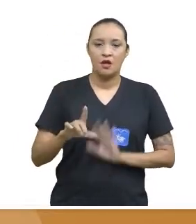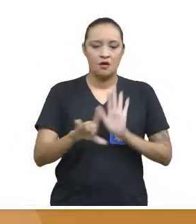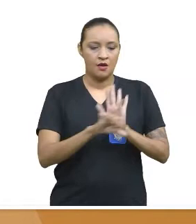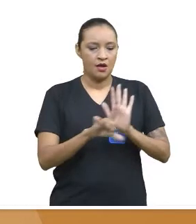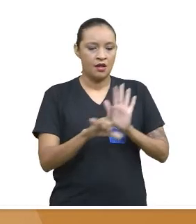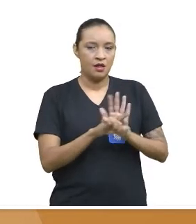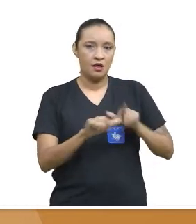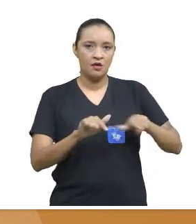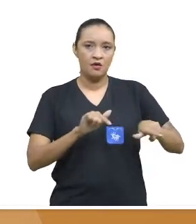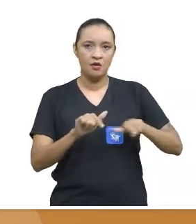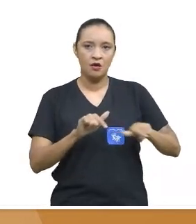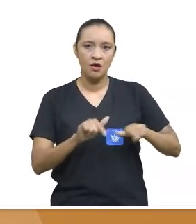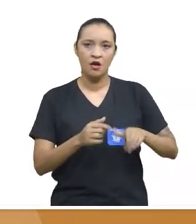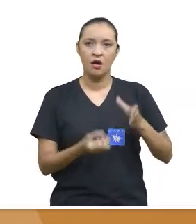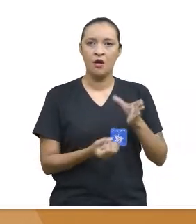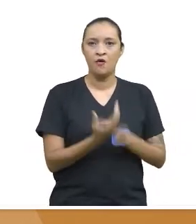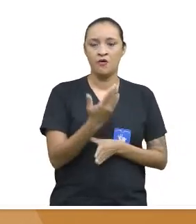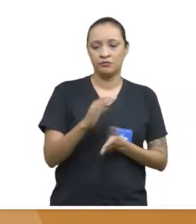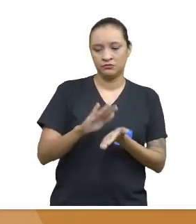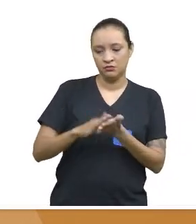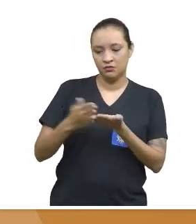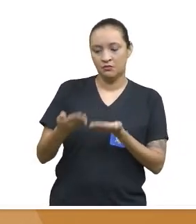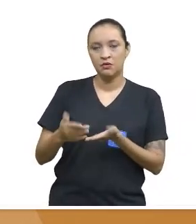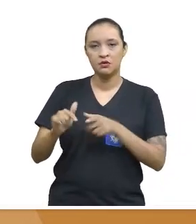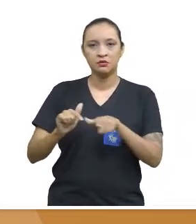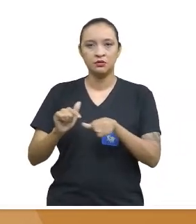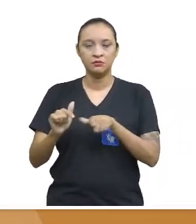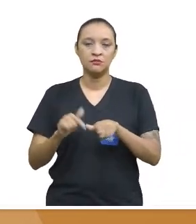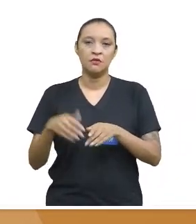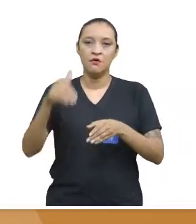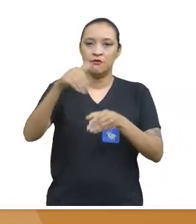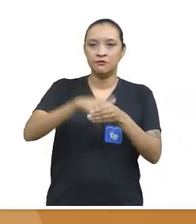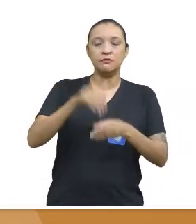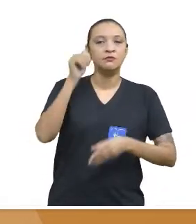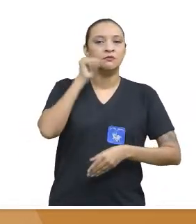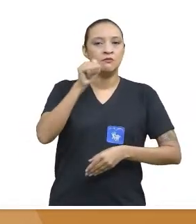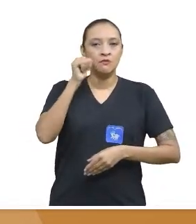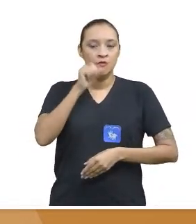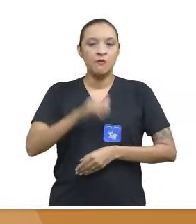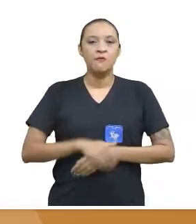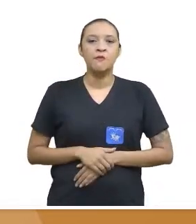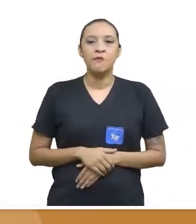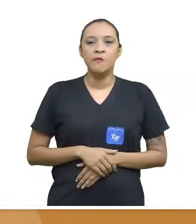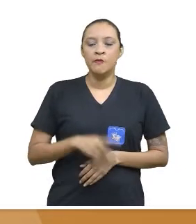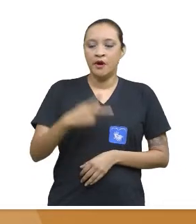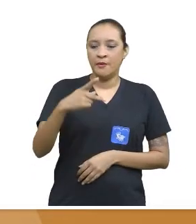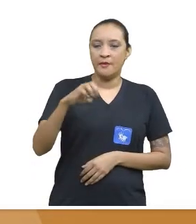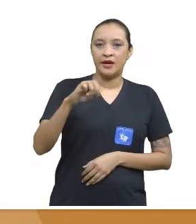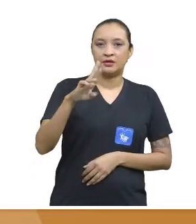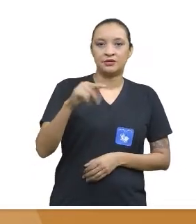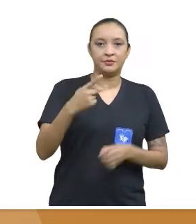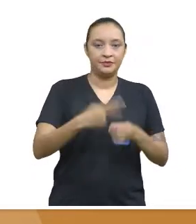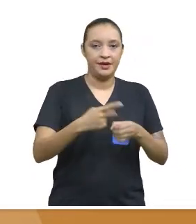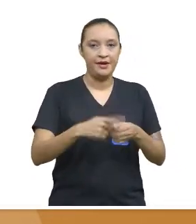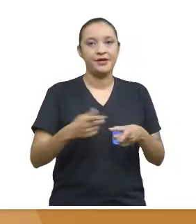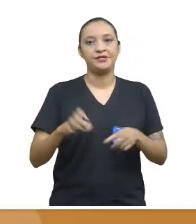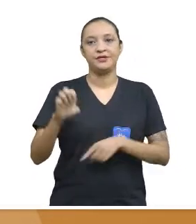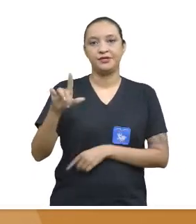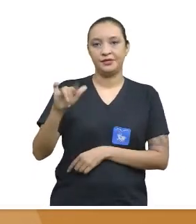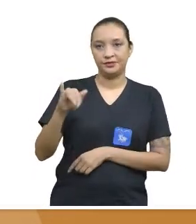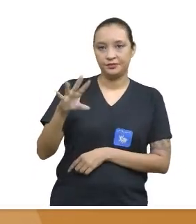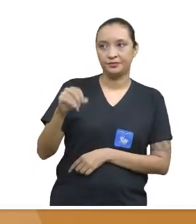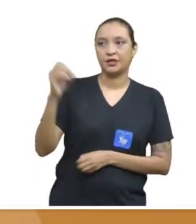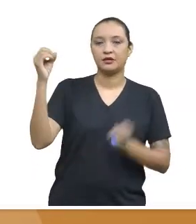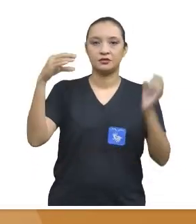trabalhistas, criador da carteira de trabalho, criador do direito ao voto feminino, criador da Petrobras, da Eletrobras. Então, horas para